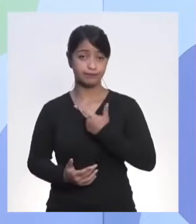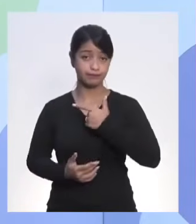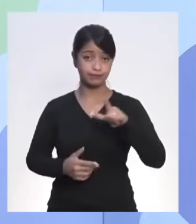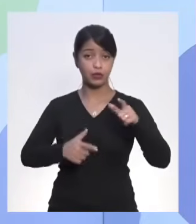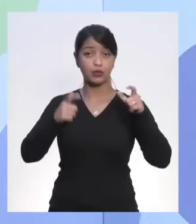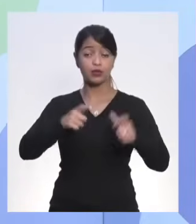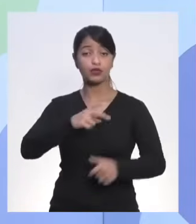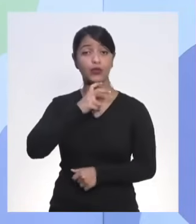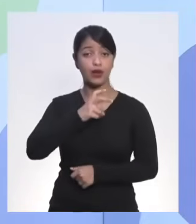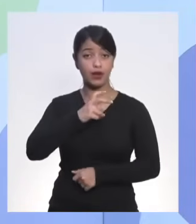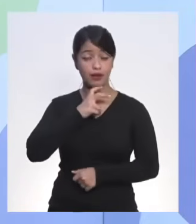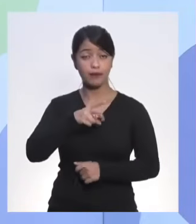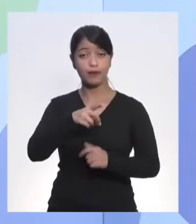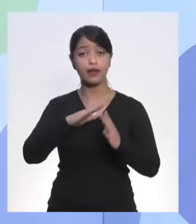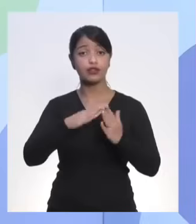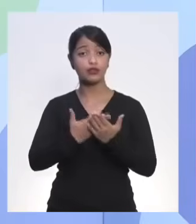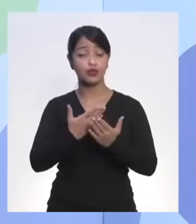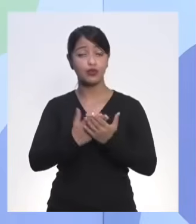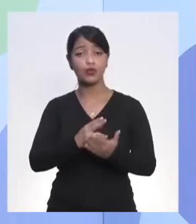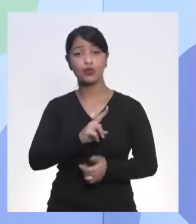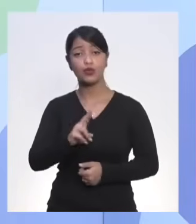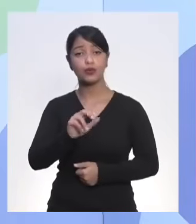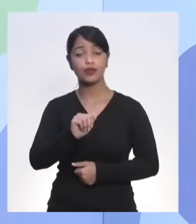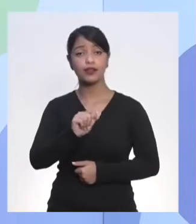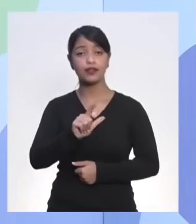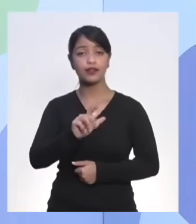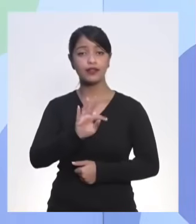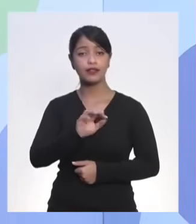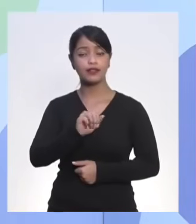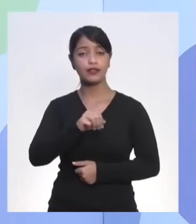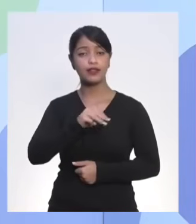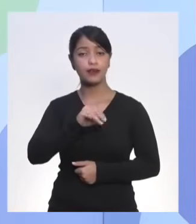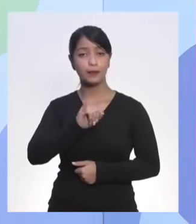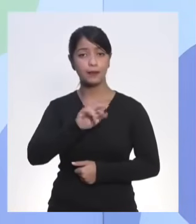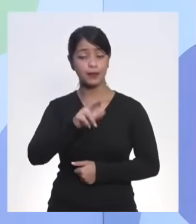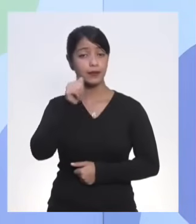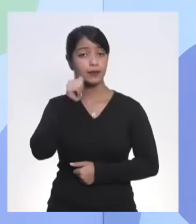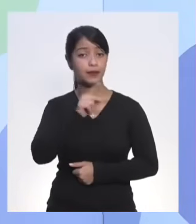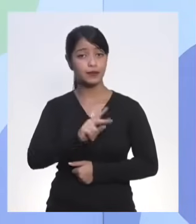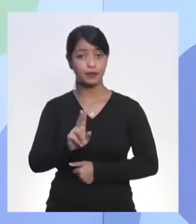Escola Professor Altamir Gonçalves, com a professora Adriana